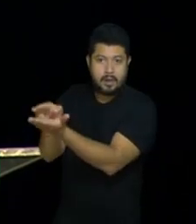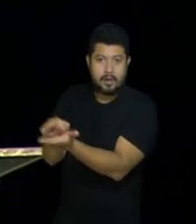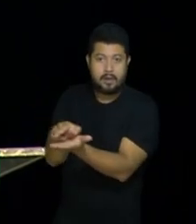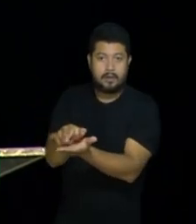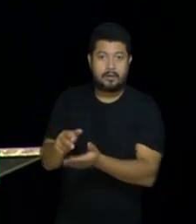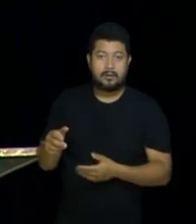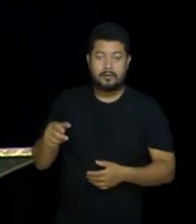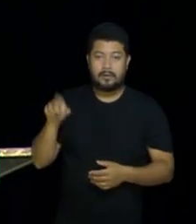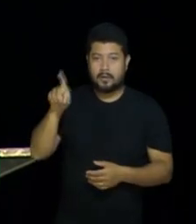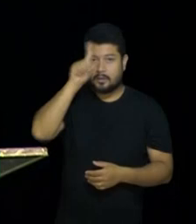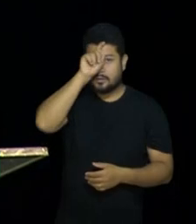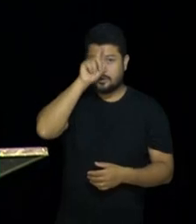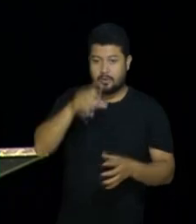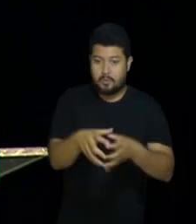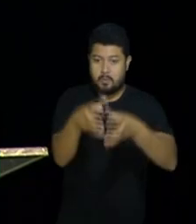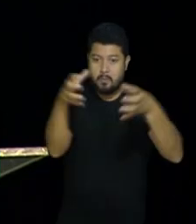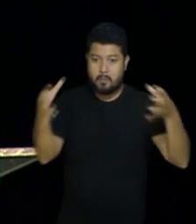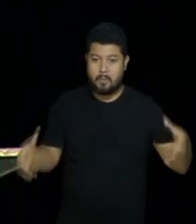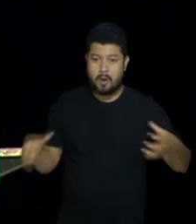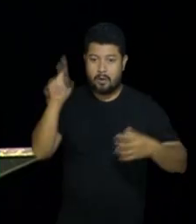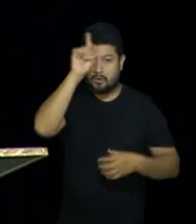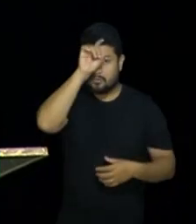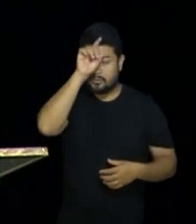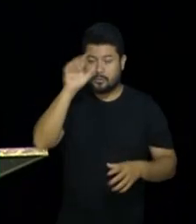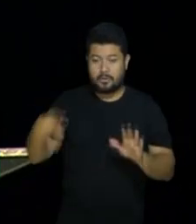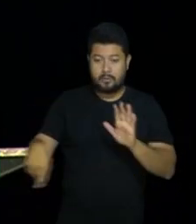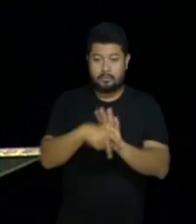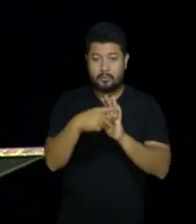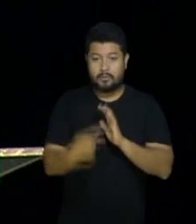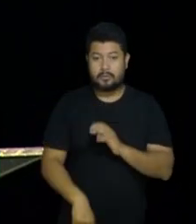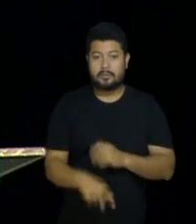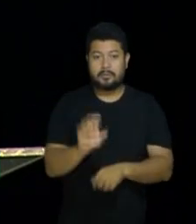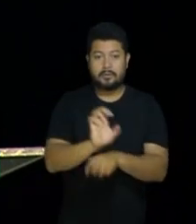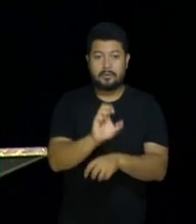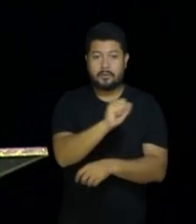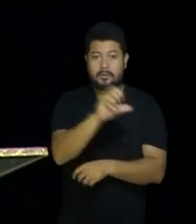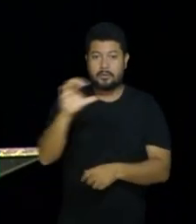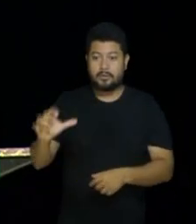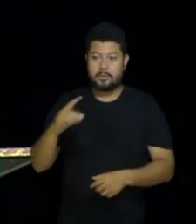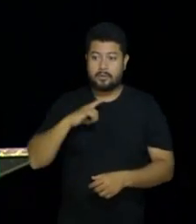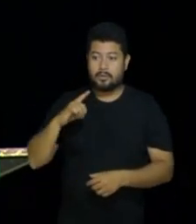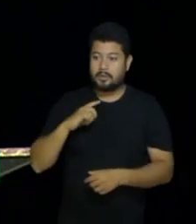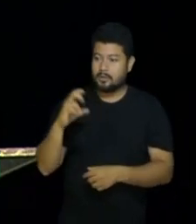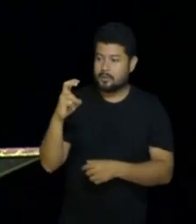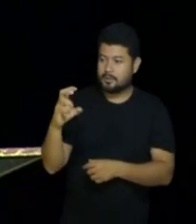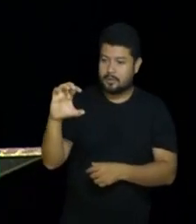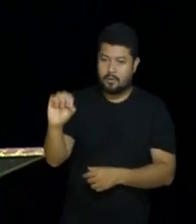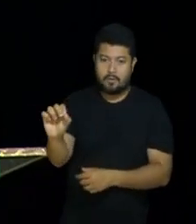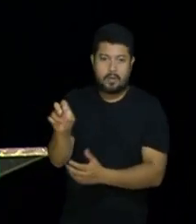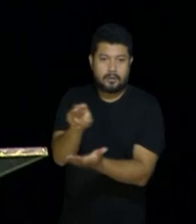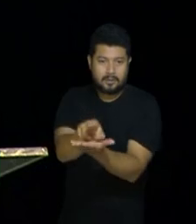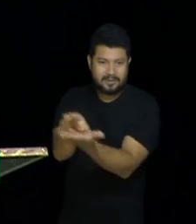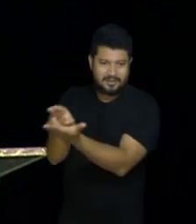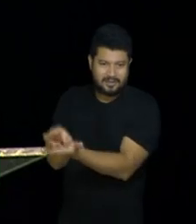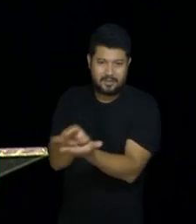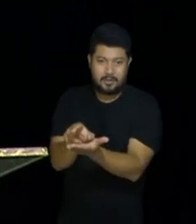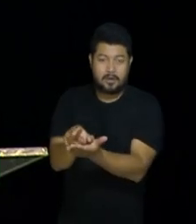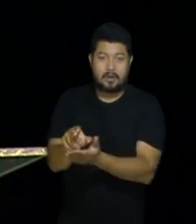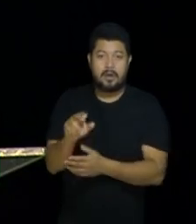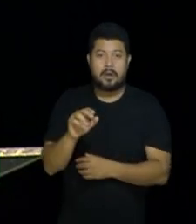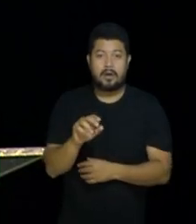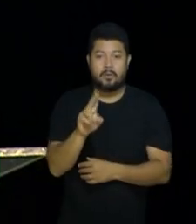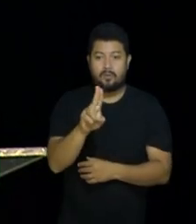então nós somos o maior hospital de Santa Catarina. Dentre eles, 50 leitos de UTI adulto e 20 leitos